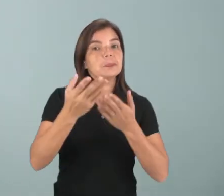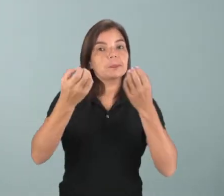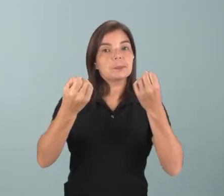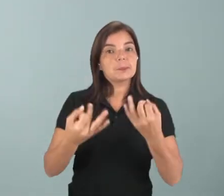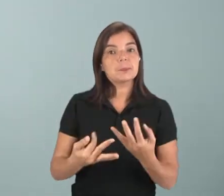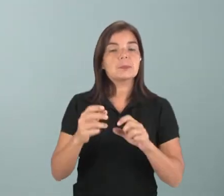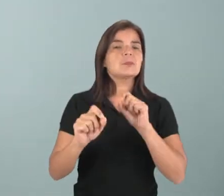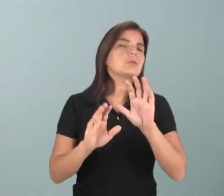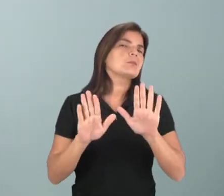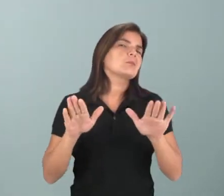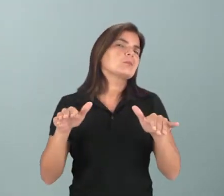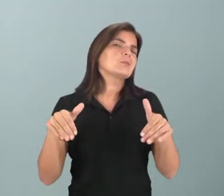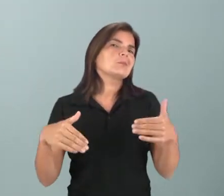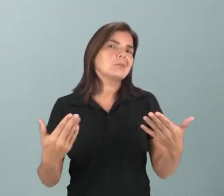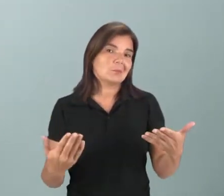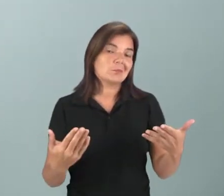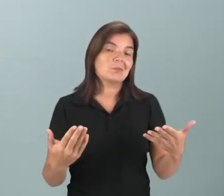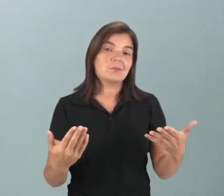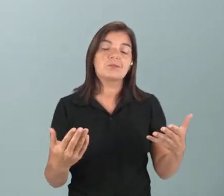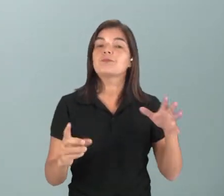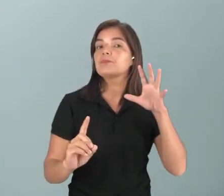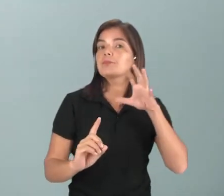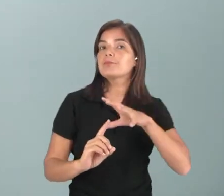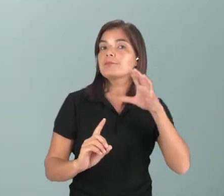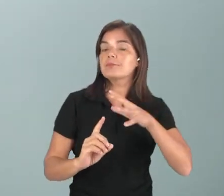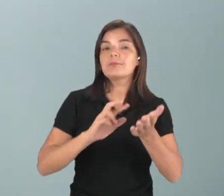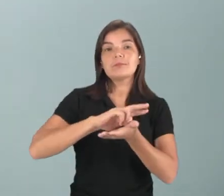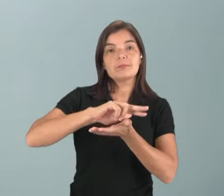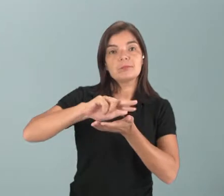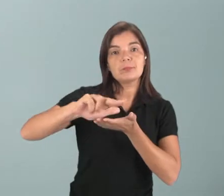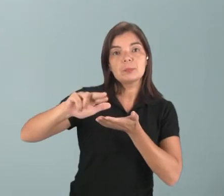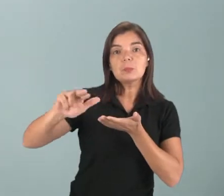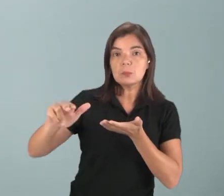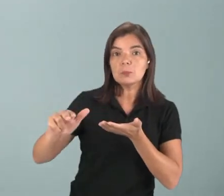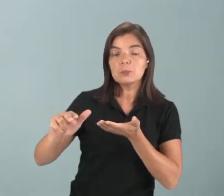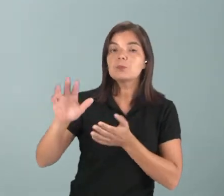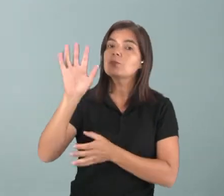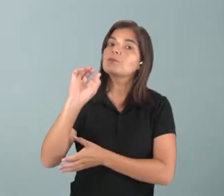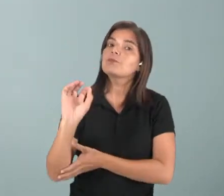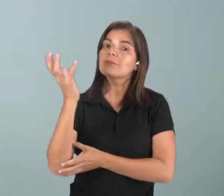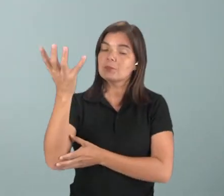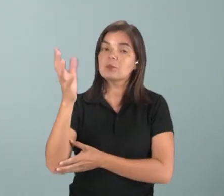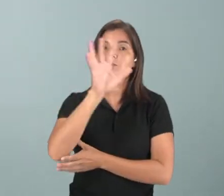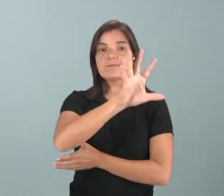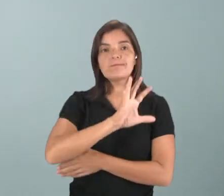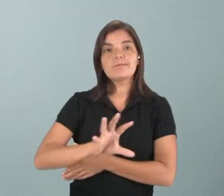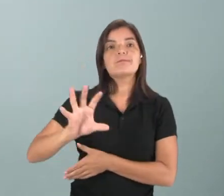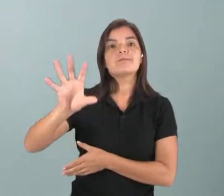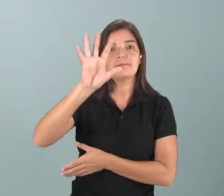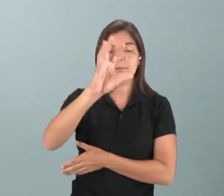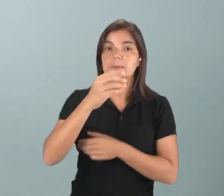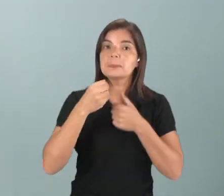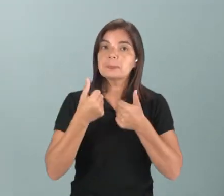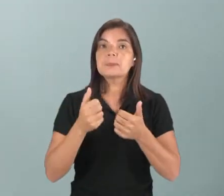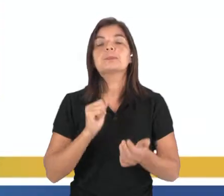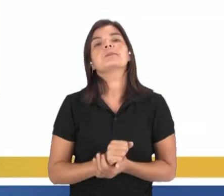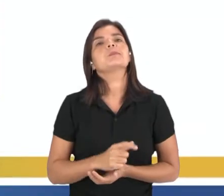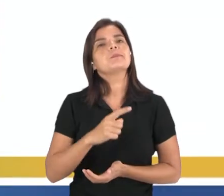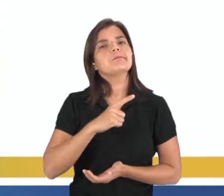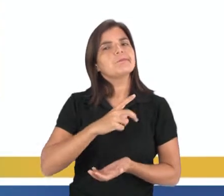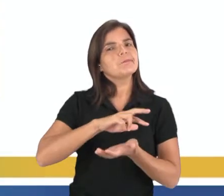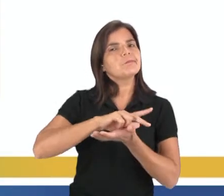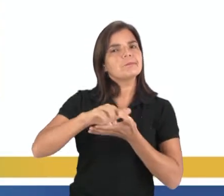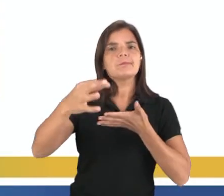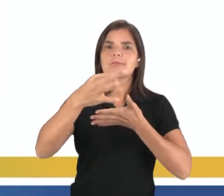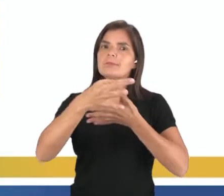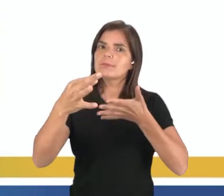falar um pouquinho quais são os fatores que influenciam as variações climáticas em diferentes regiões, tá bom? Existe uma série